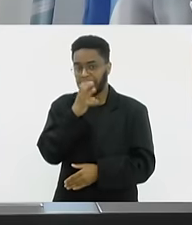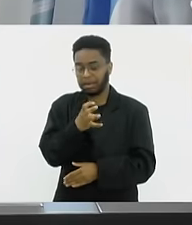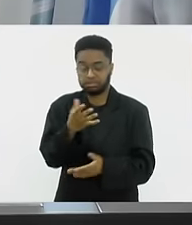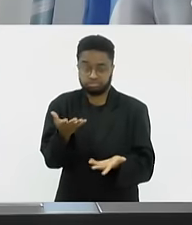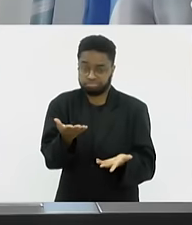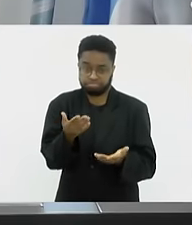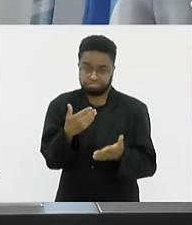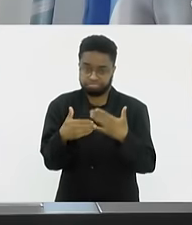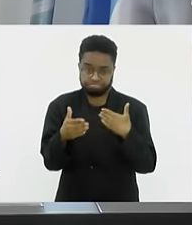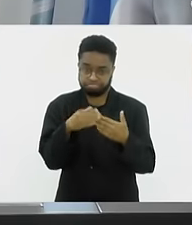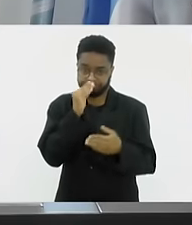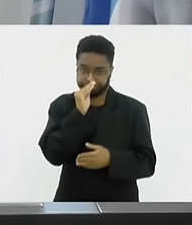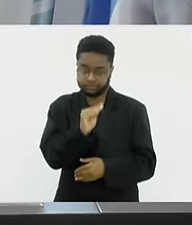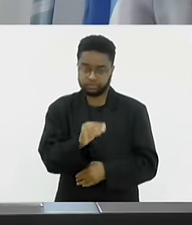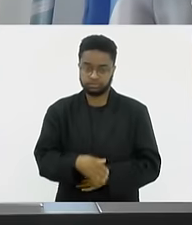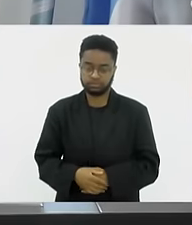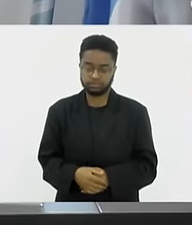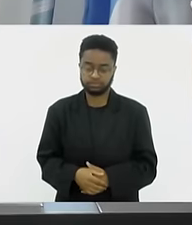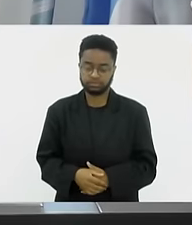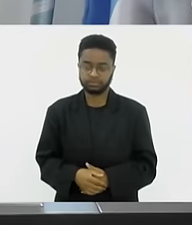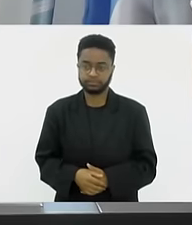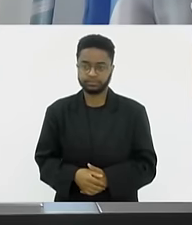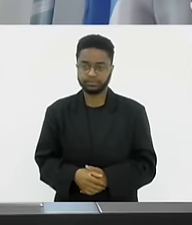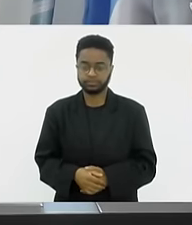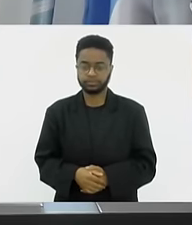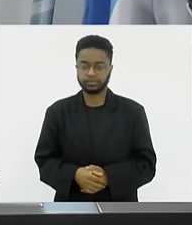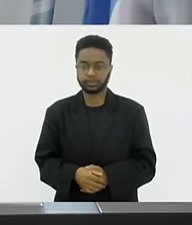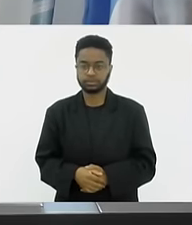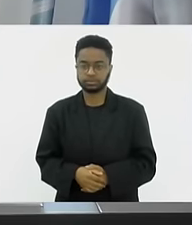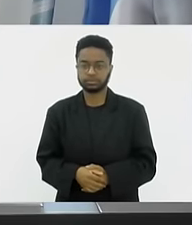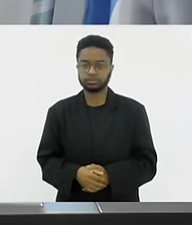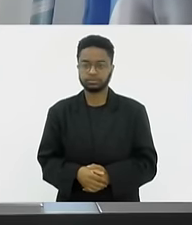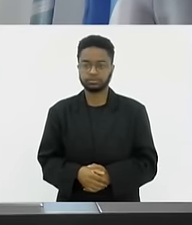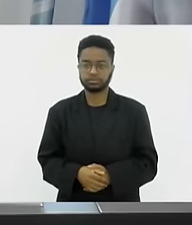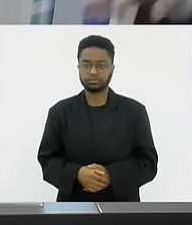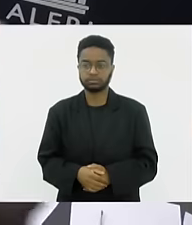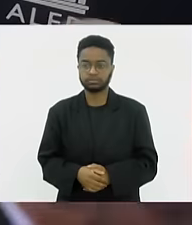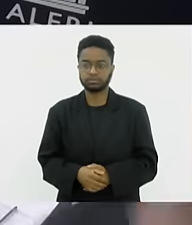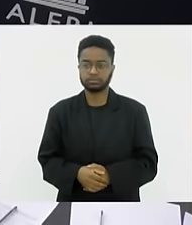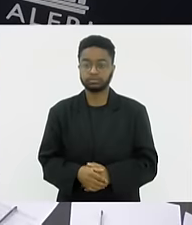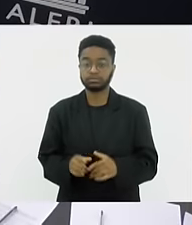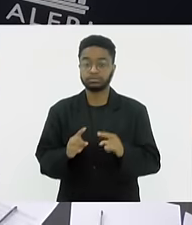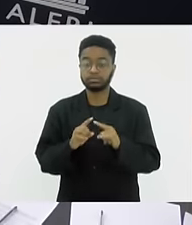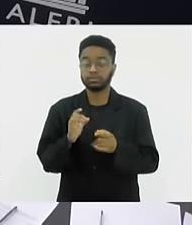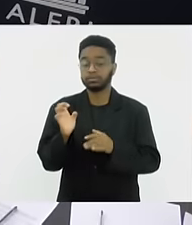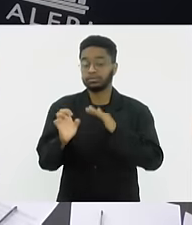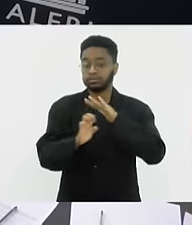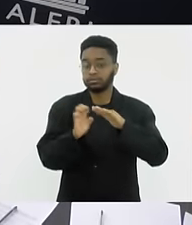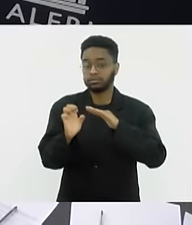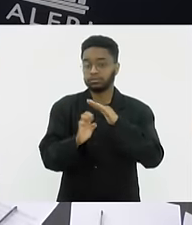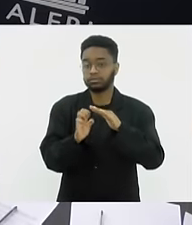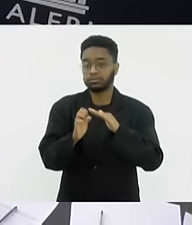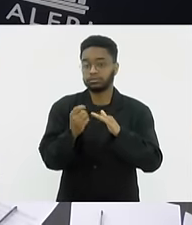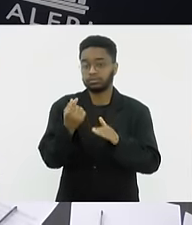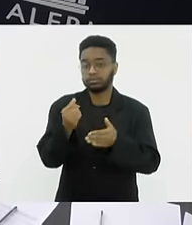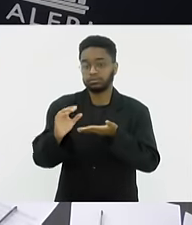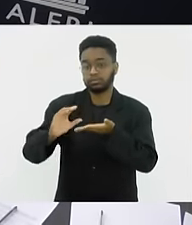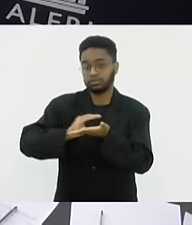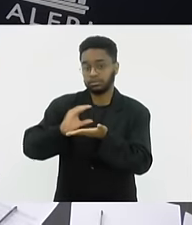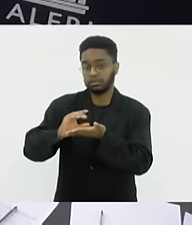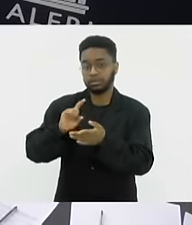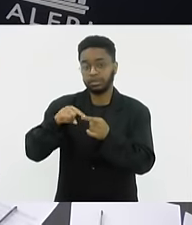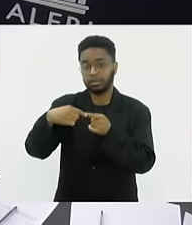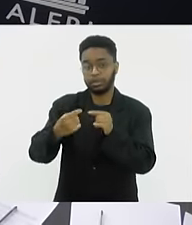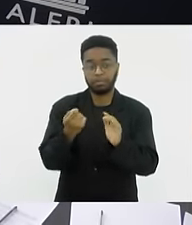inócuo. Ô, presidente, agora, só para concluir. Você vê que a empresa arrecada e ela que repassa o dinheiro do Estado. O